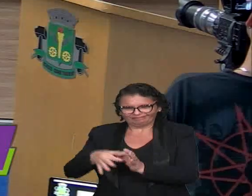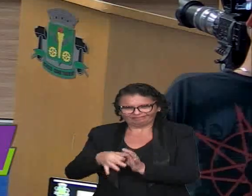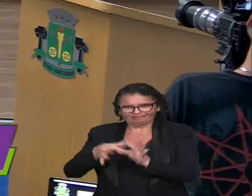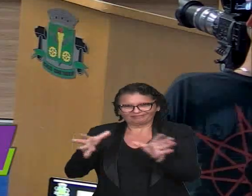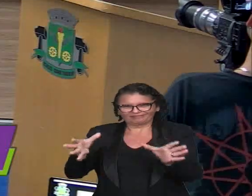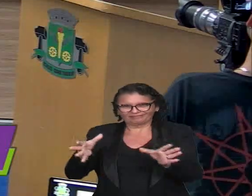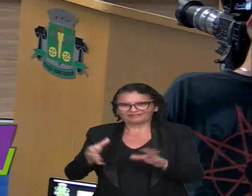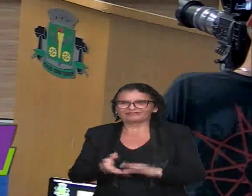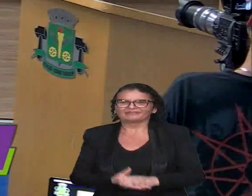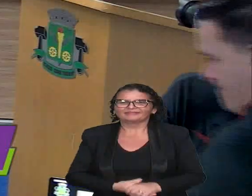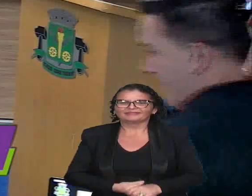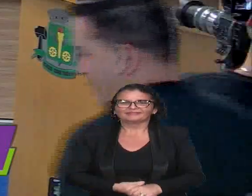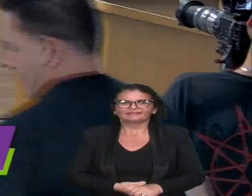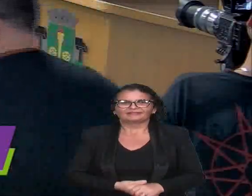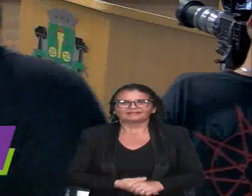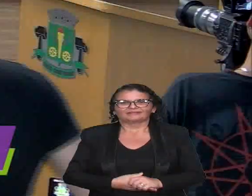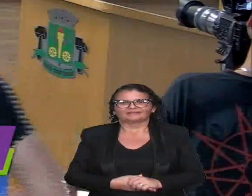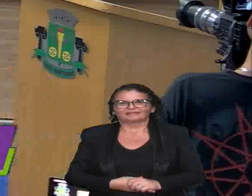toda